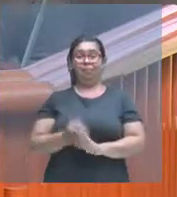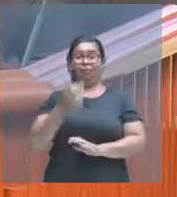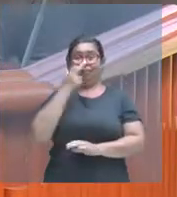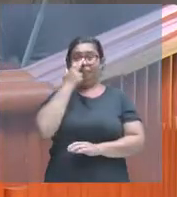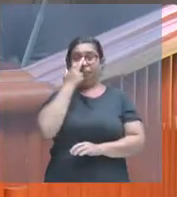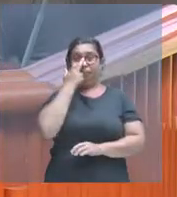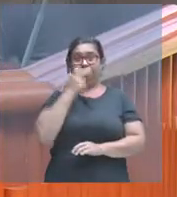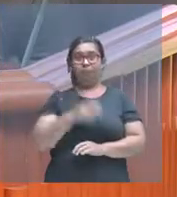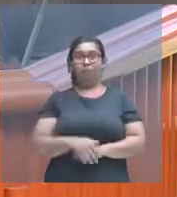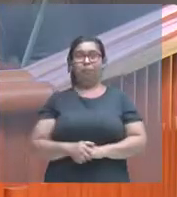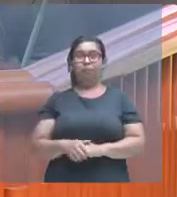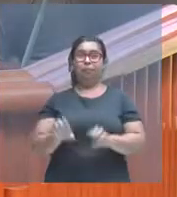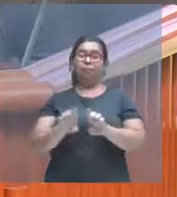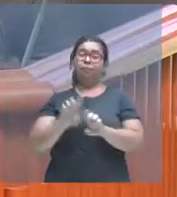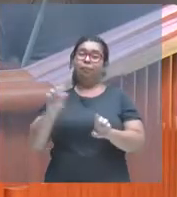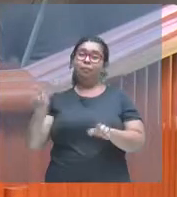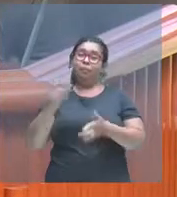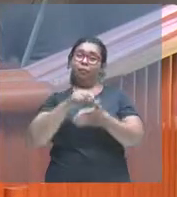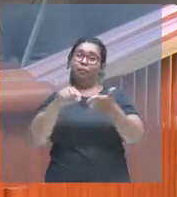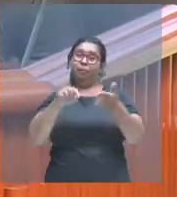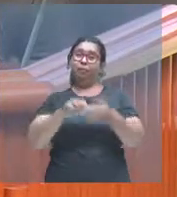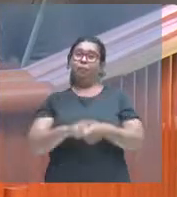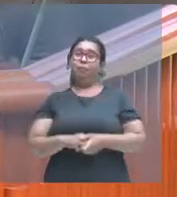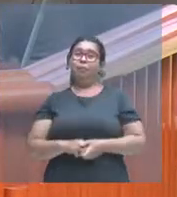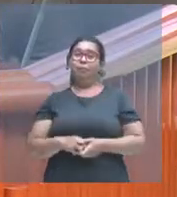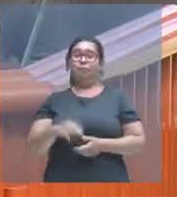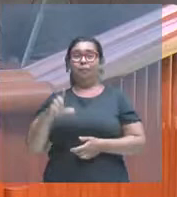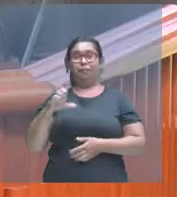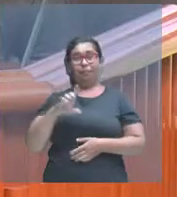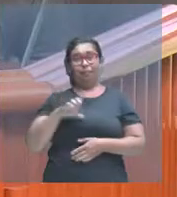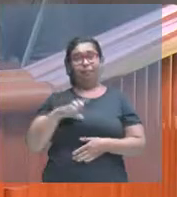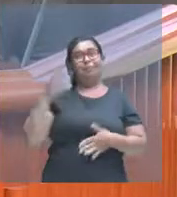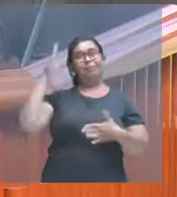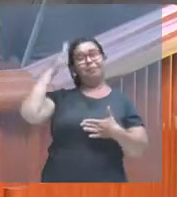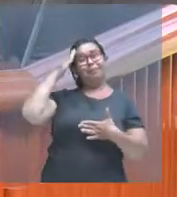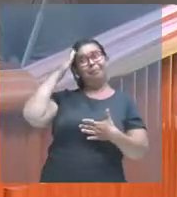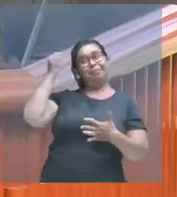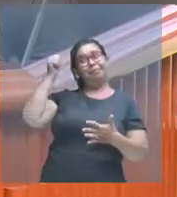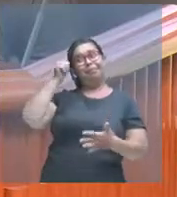Como foi escrito por ela, tem uns obrigada, etc.